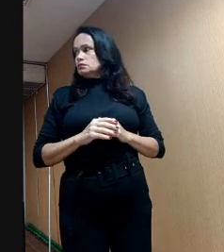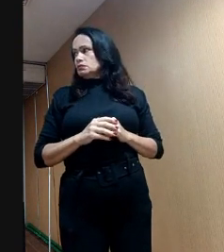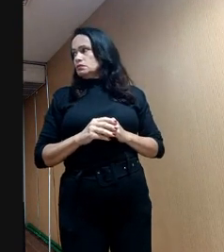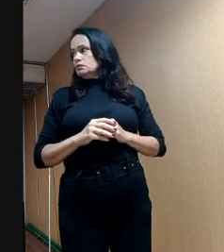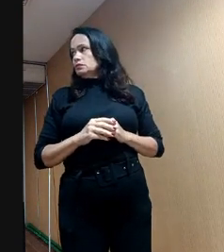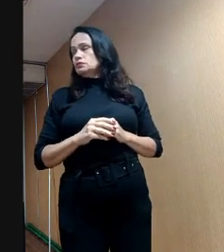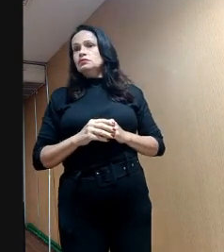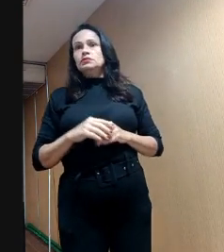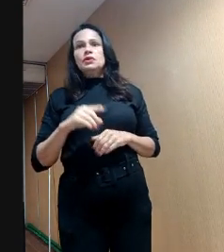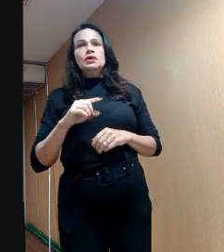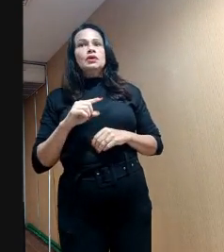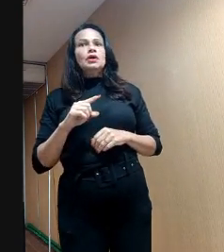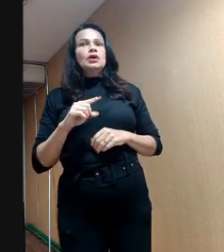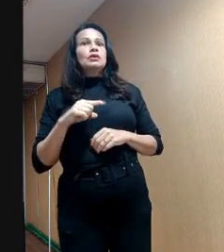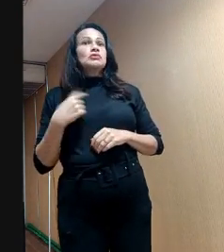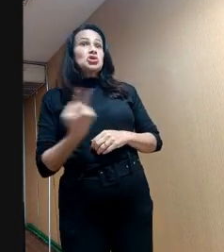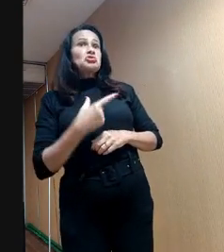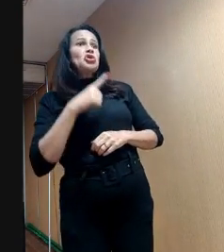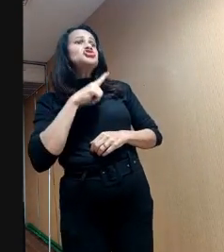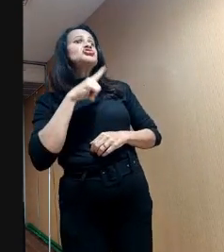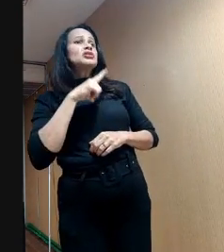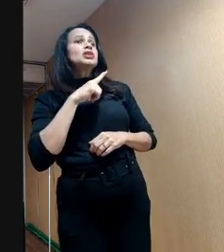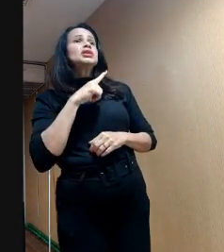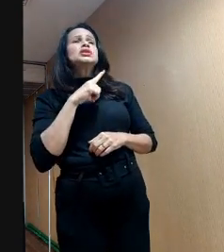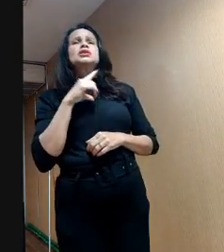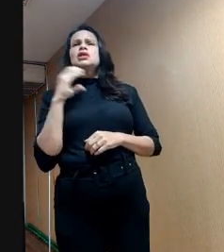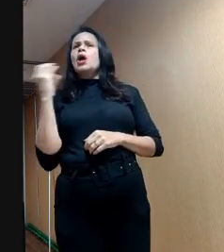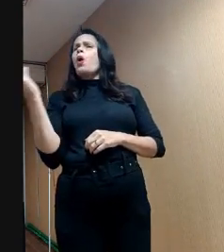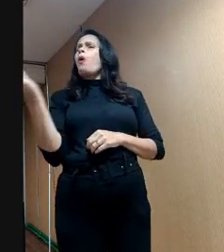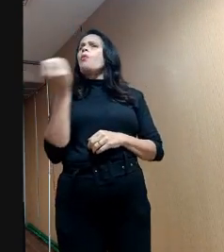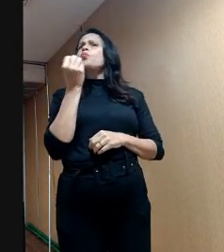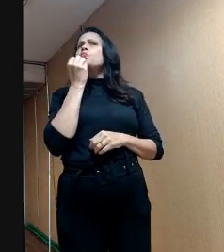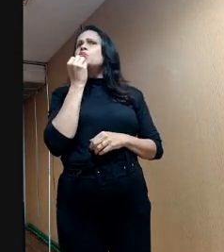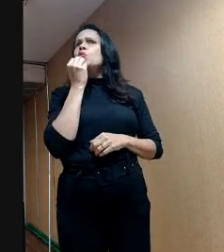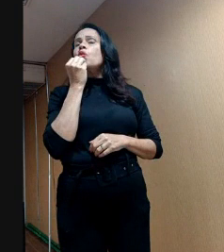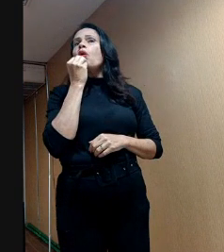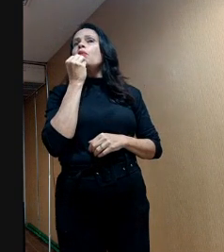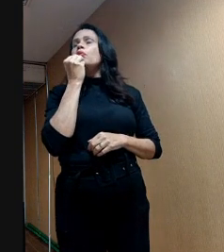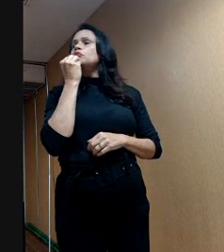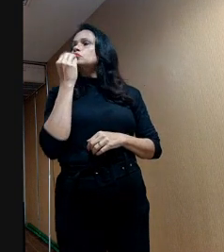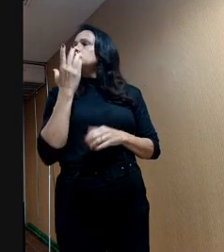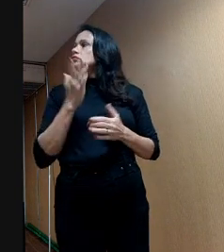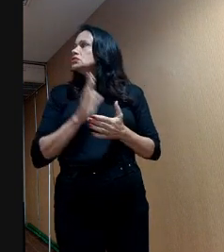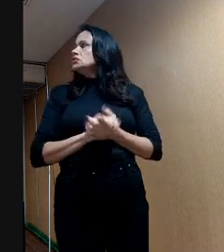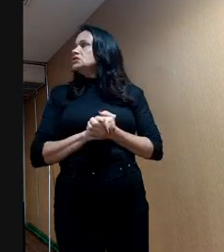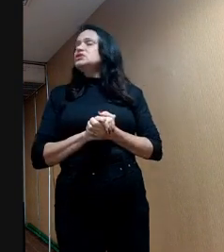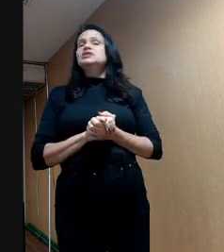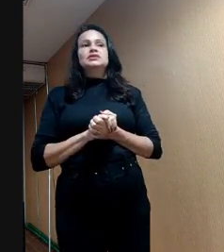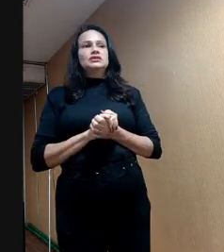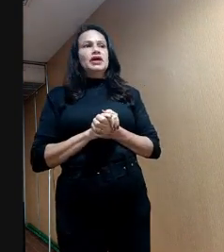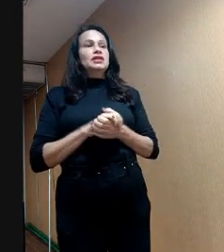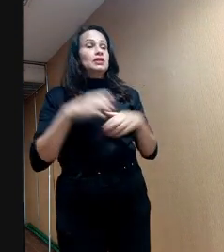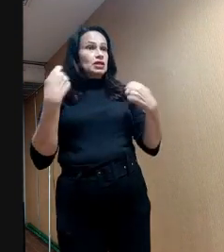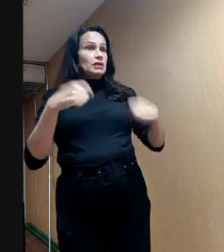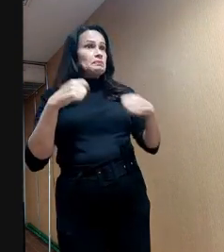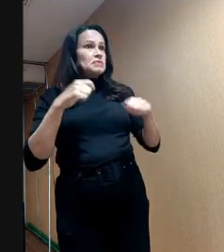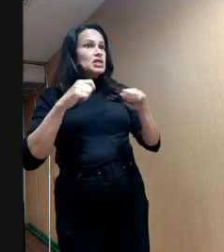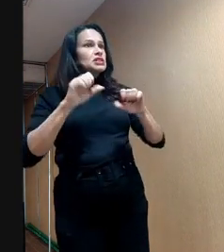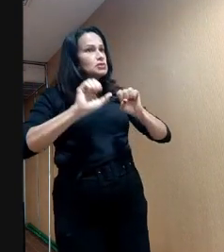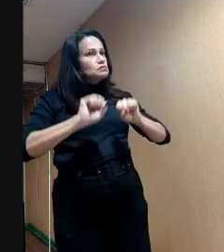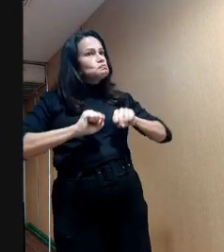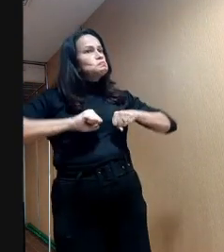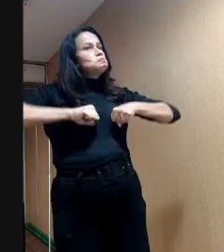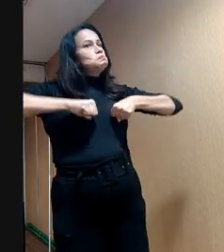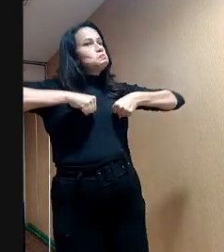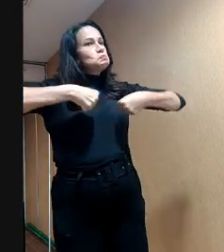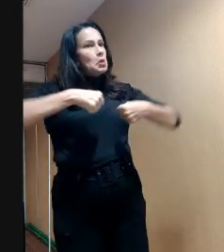gente tenha grandes oportunidades a partir daí, que desperte, como eu disse, a inspiração para todos nós e para os nossos estudantes